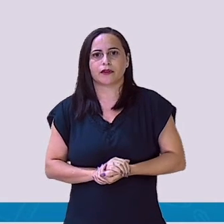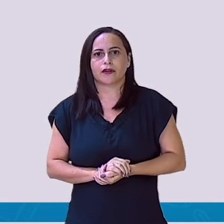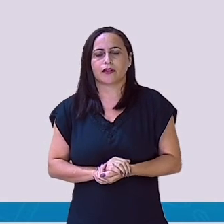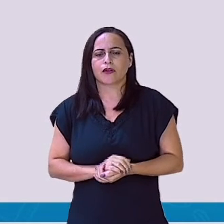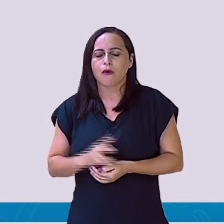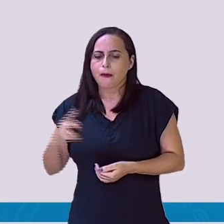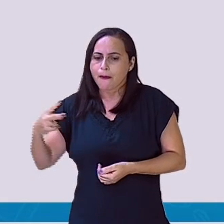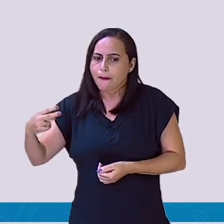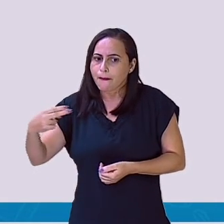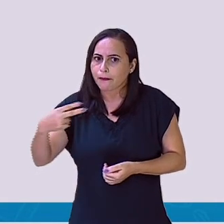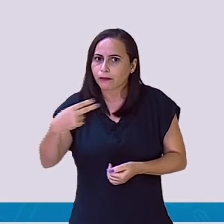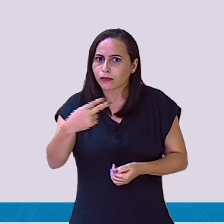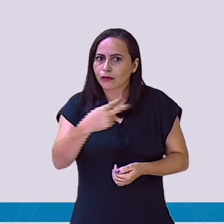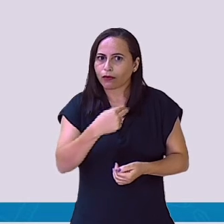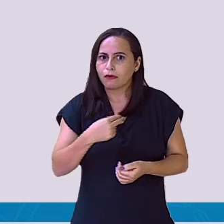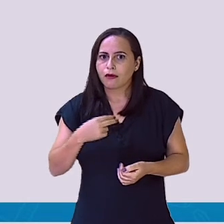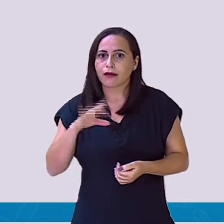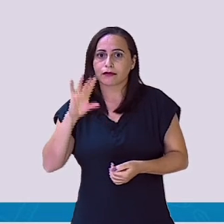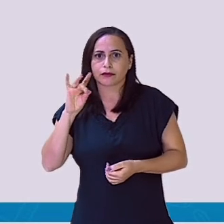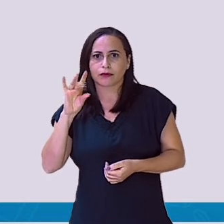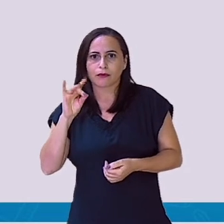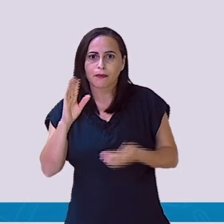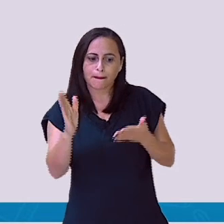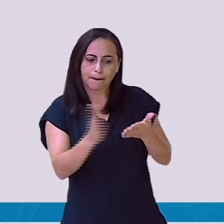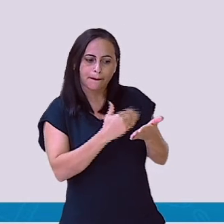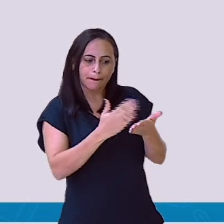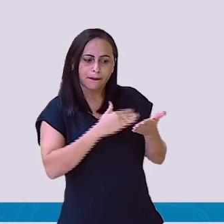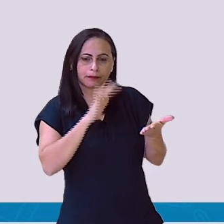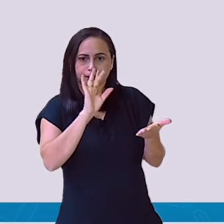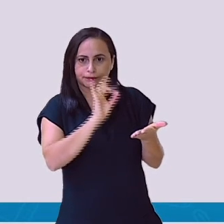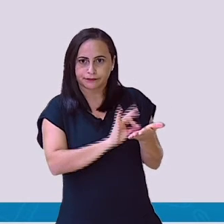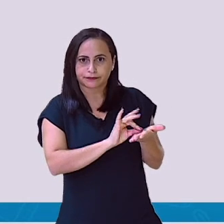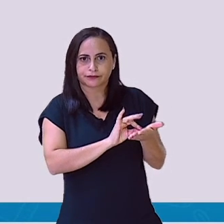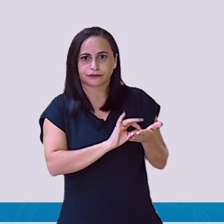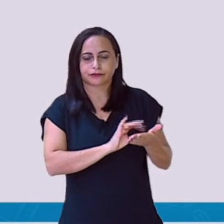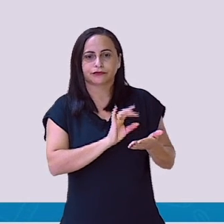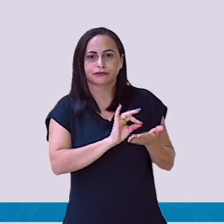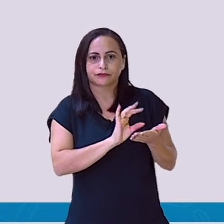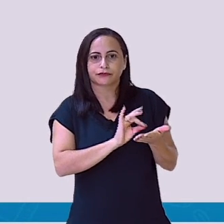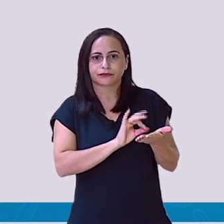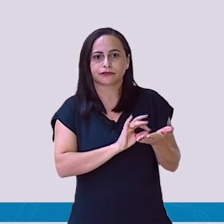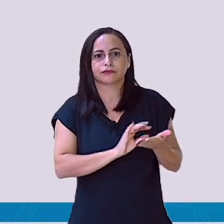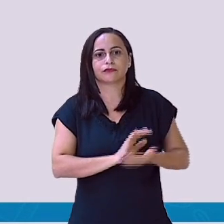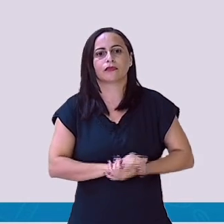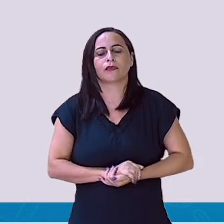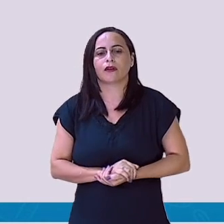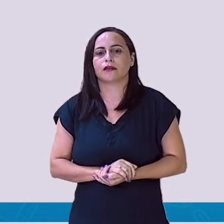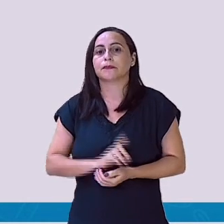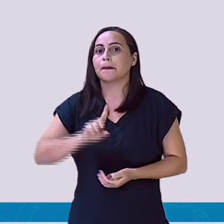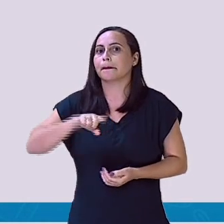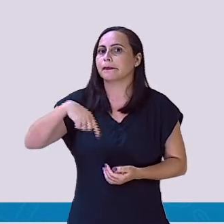estar cortando e colando no caderno. Feito isso, você vai